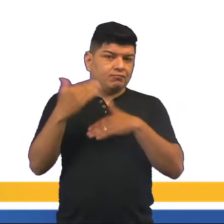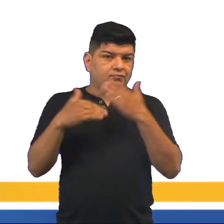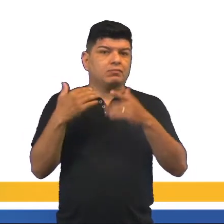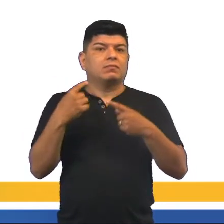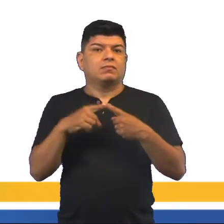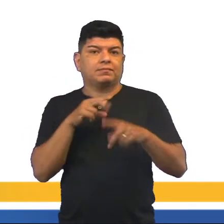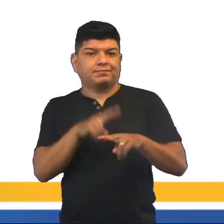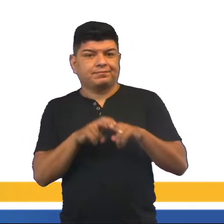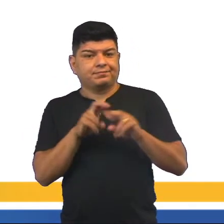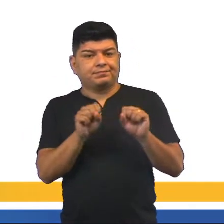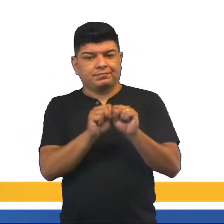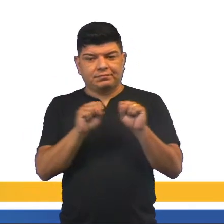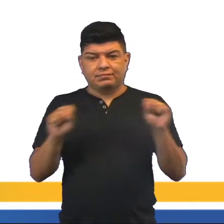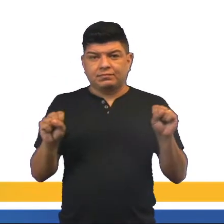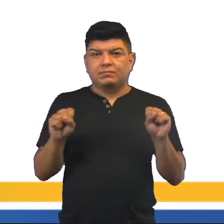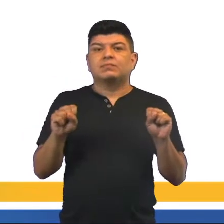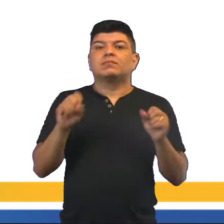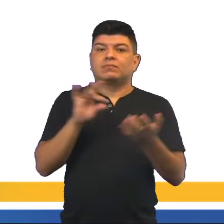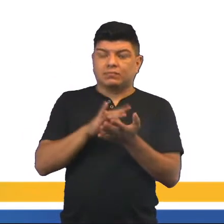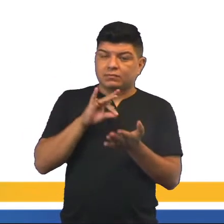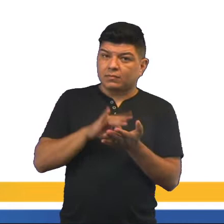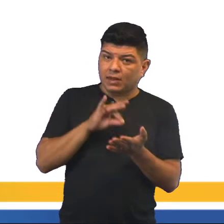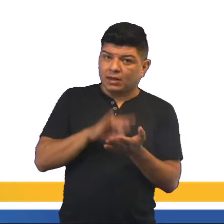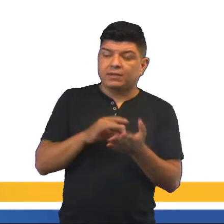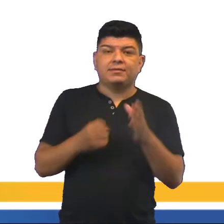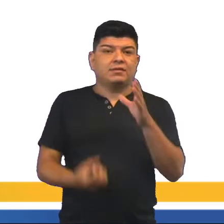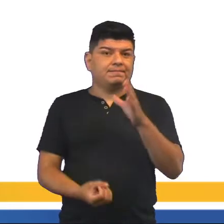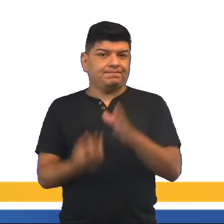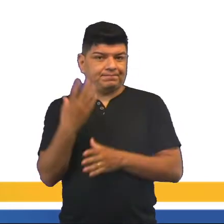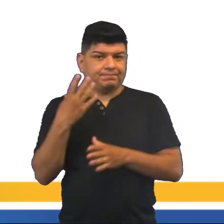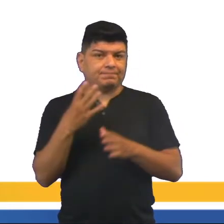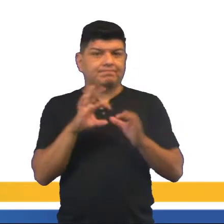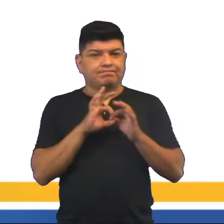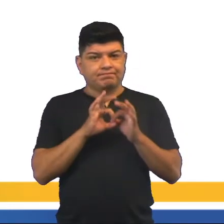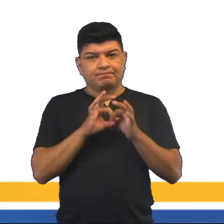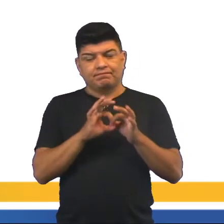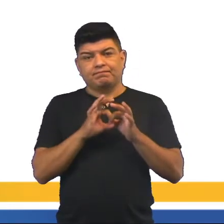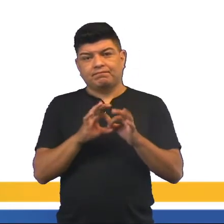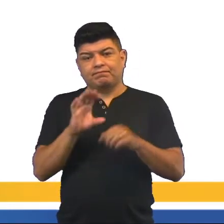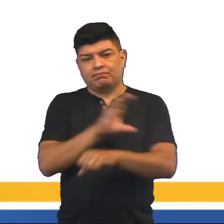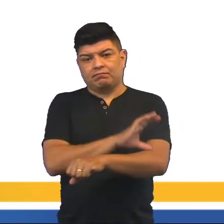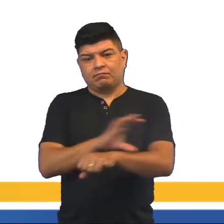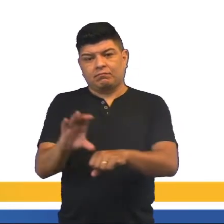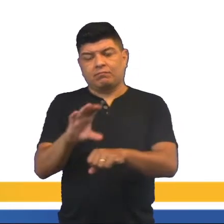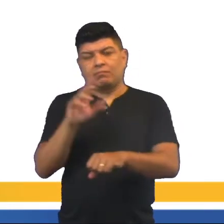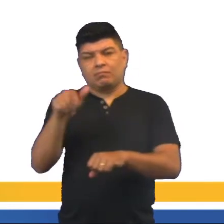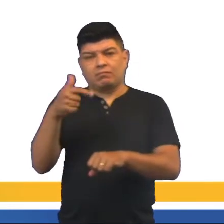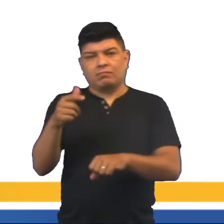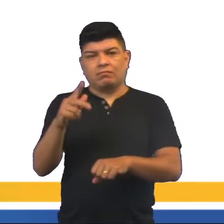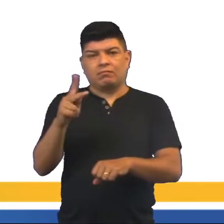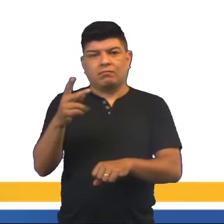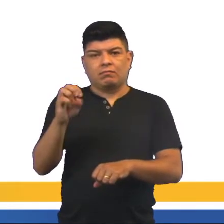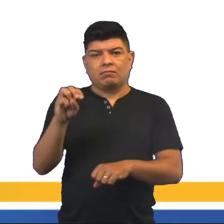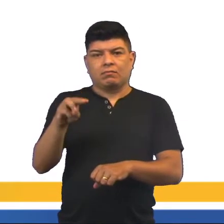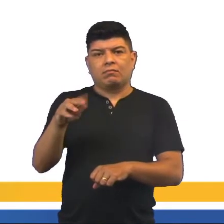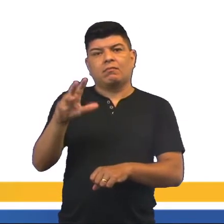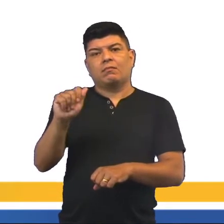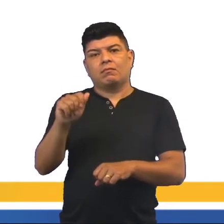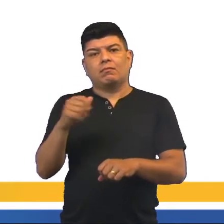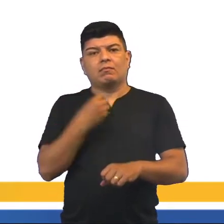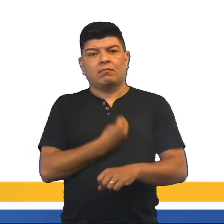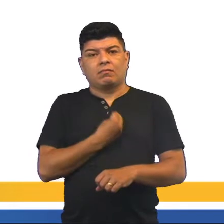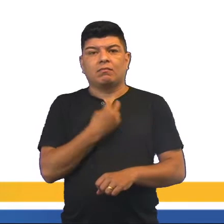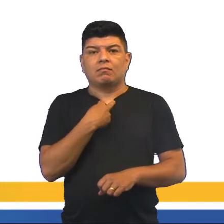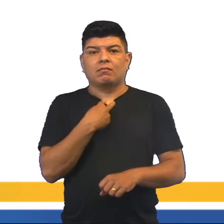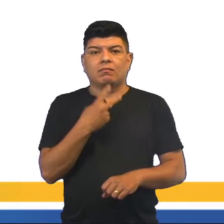desenvolvidas. Esse sistema de escrita, de fato, foi fruto de um intercâmbio cultural estabelecido com a civilização olmeca, que anteriormente